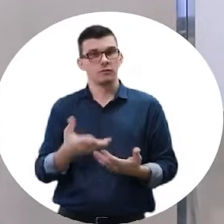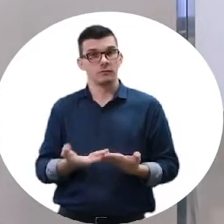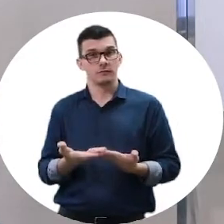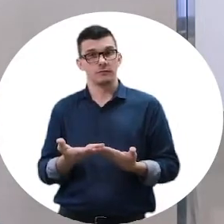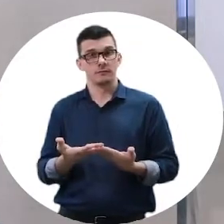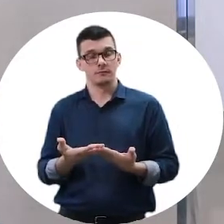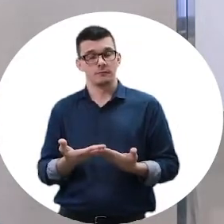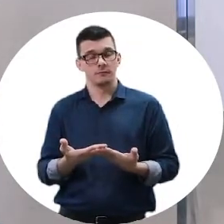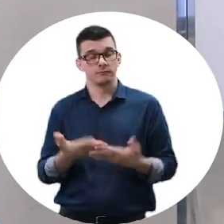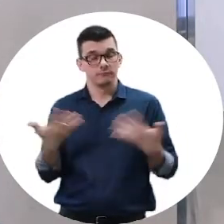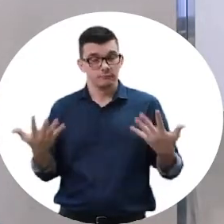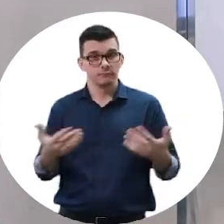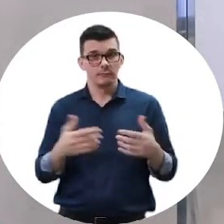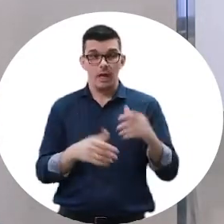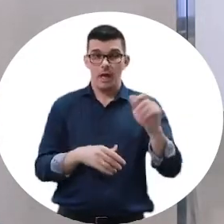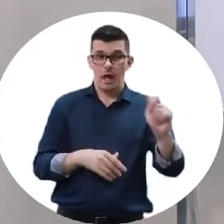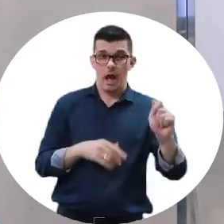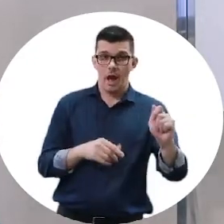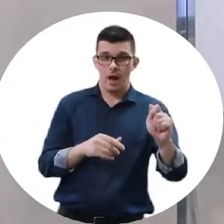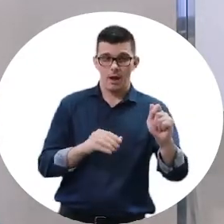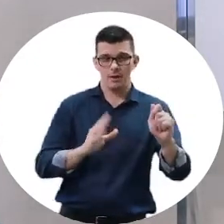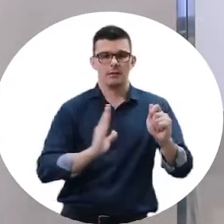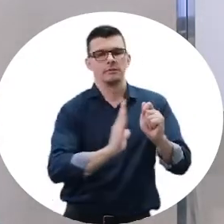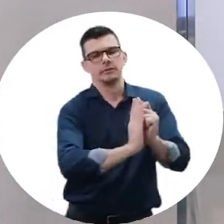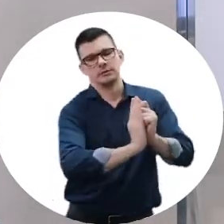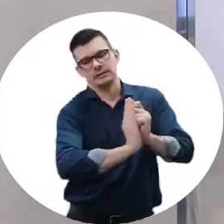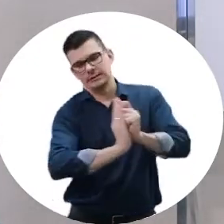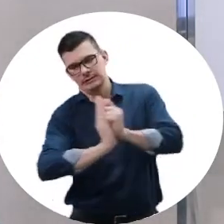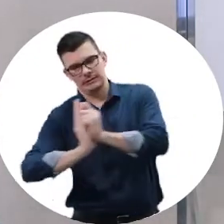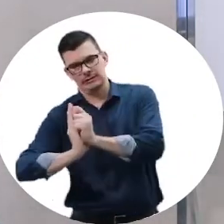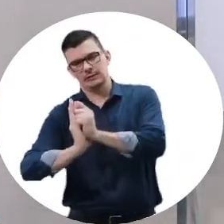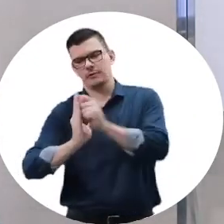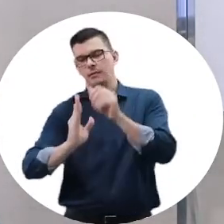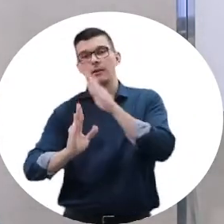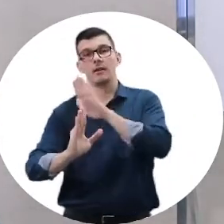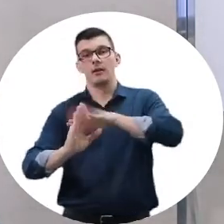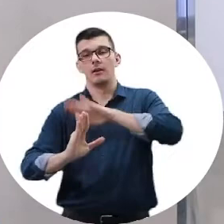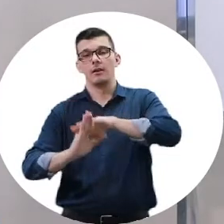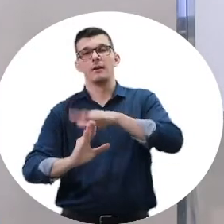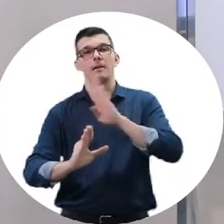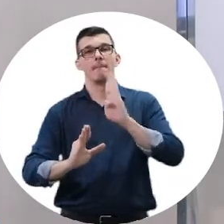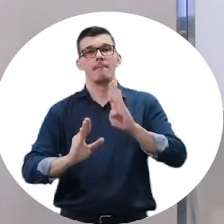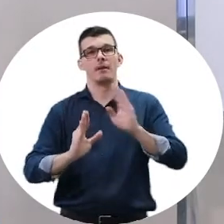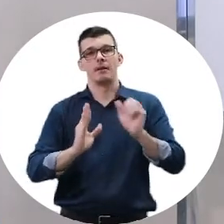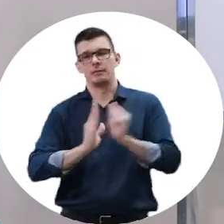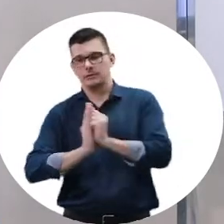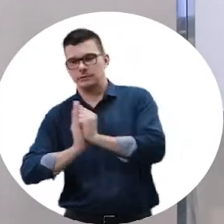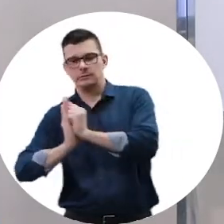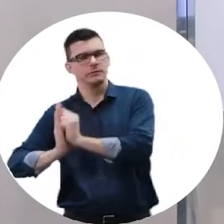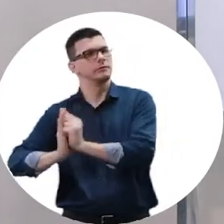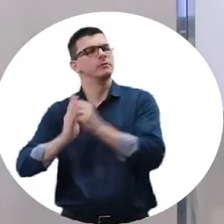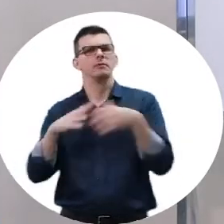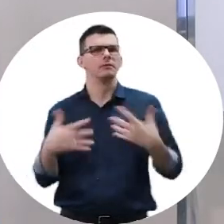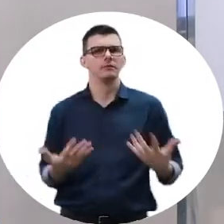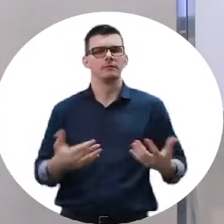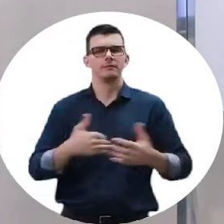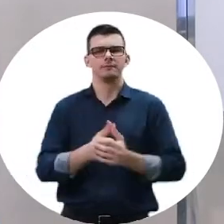força? Primeira quem faz que A está fazendo em B. Qual a força que A está fazendo em